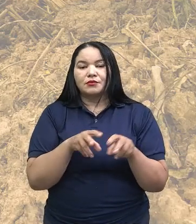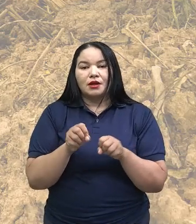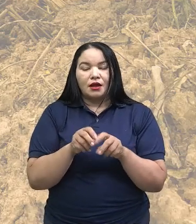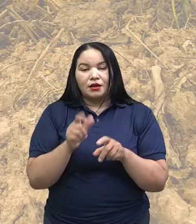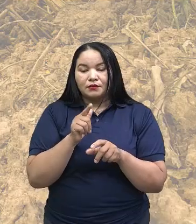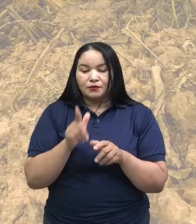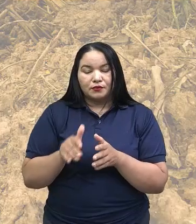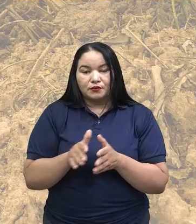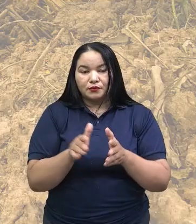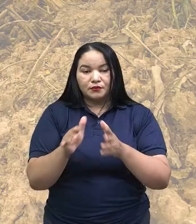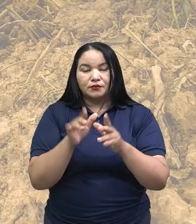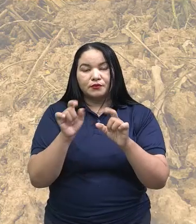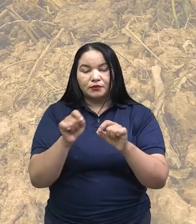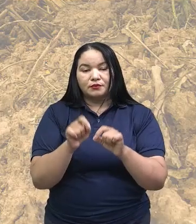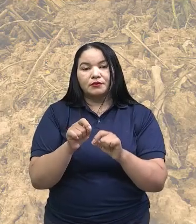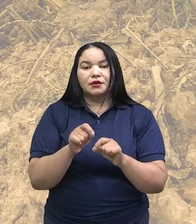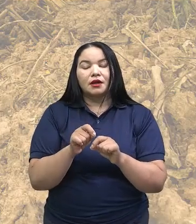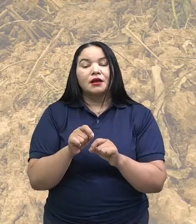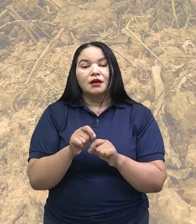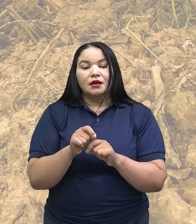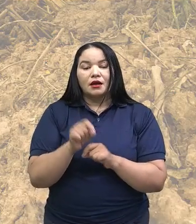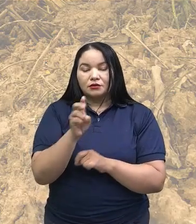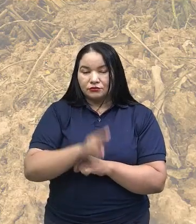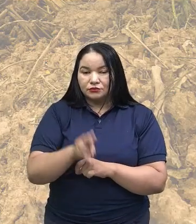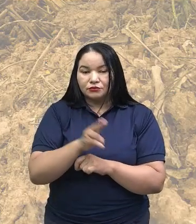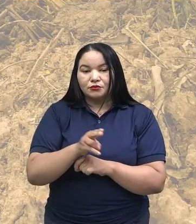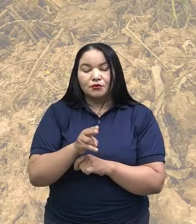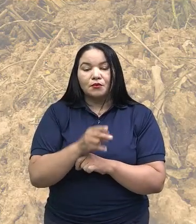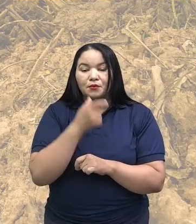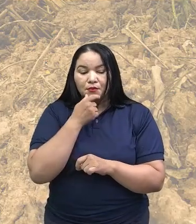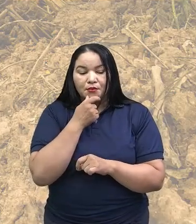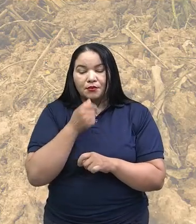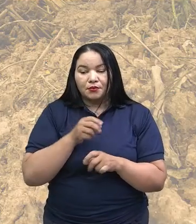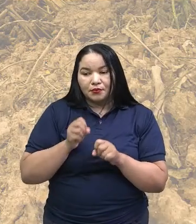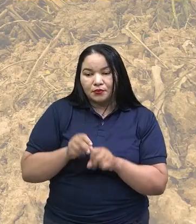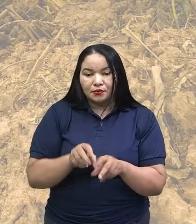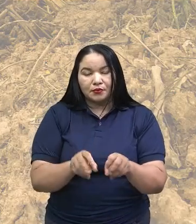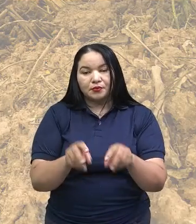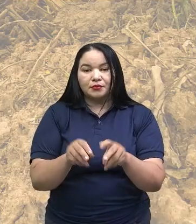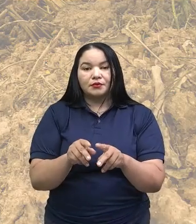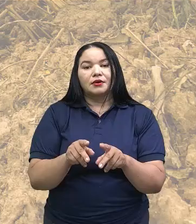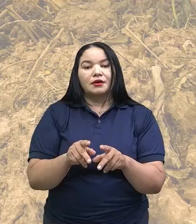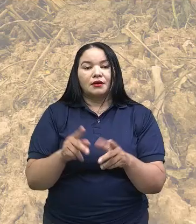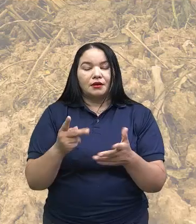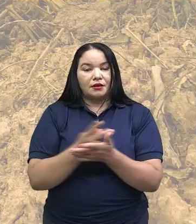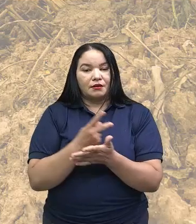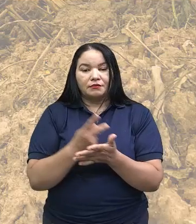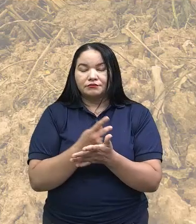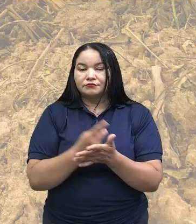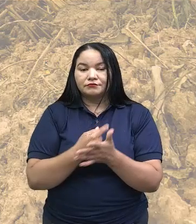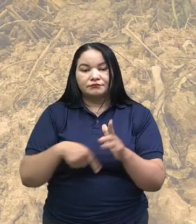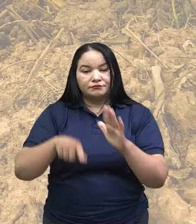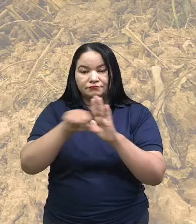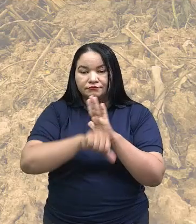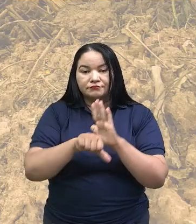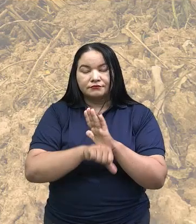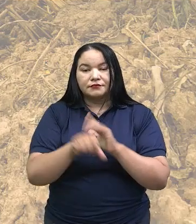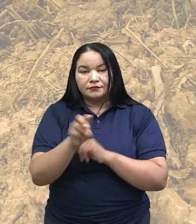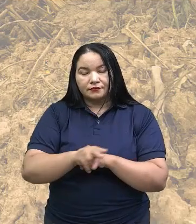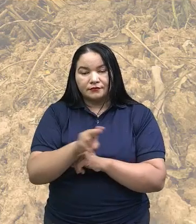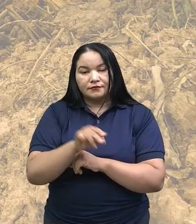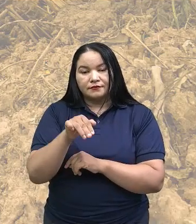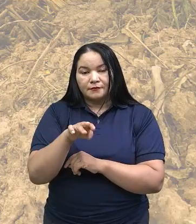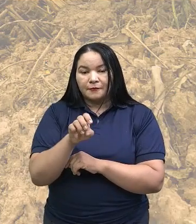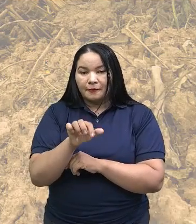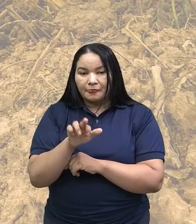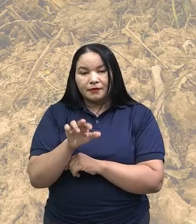é utilizado pelos garimpeiros de maneira completamente ilegal e incorreta. E aí, né, se utiliza o mercúrio e